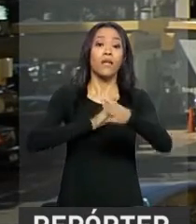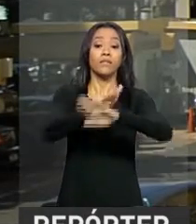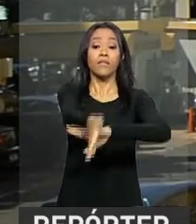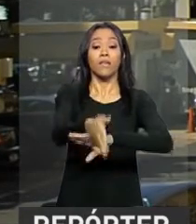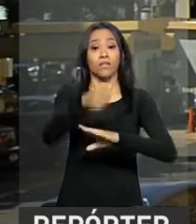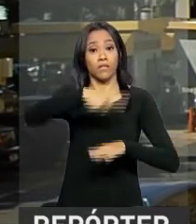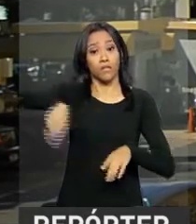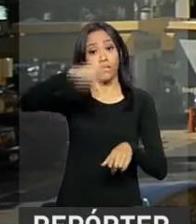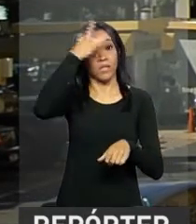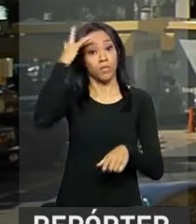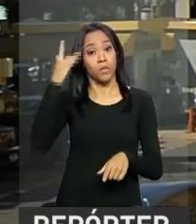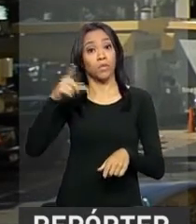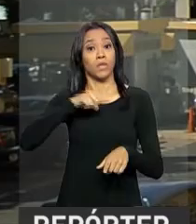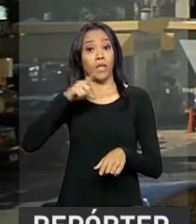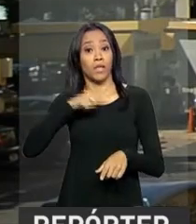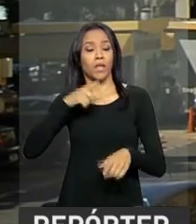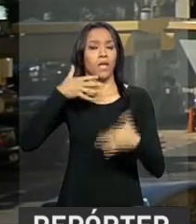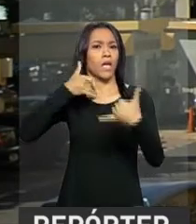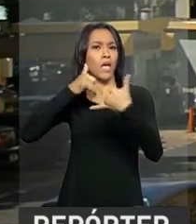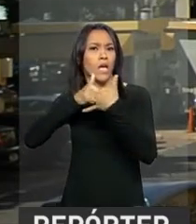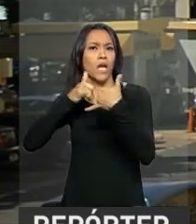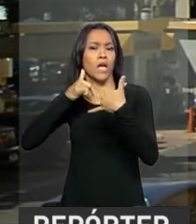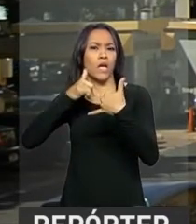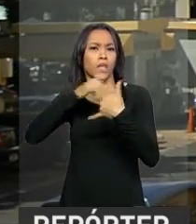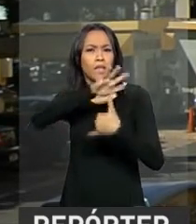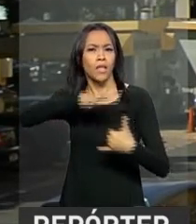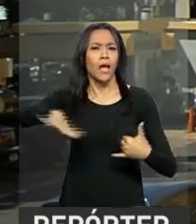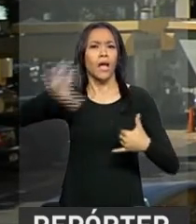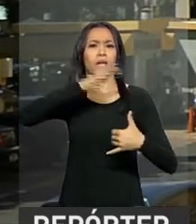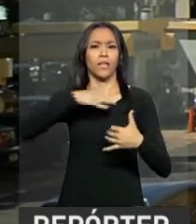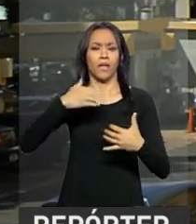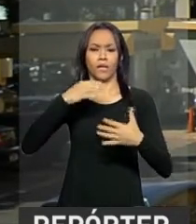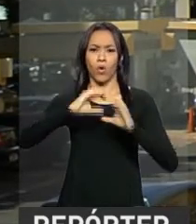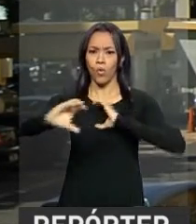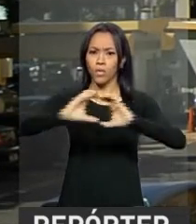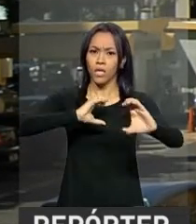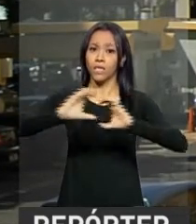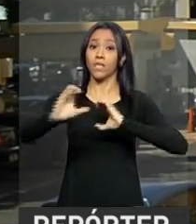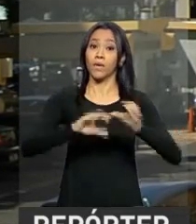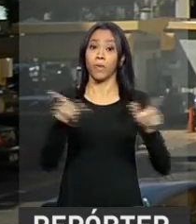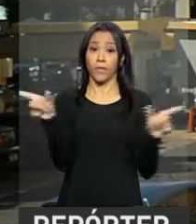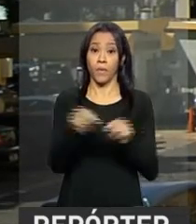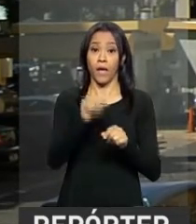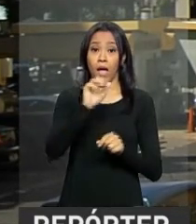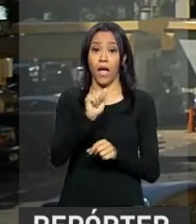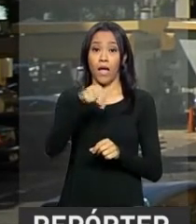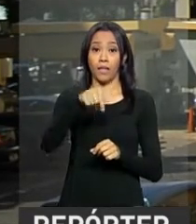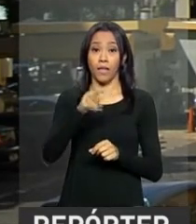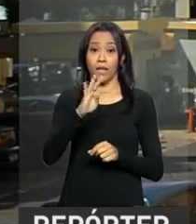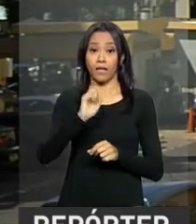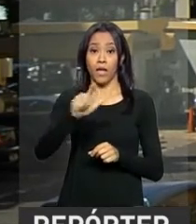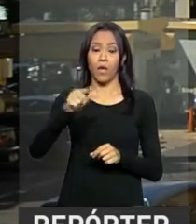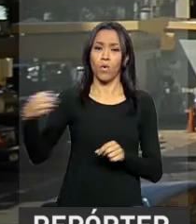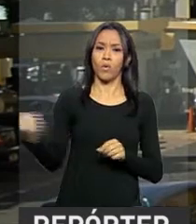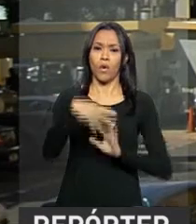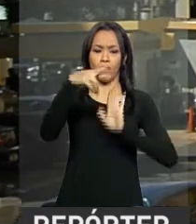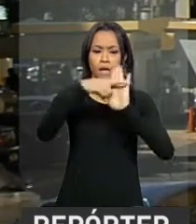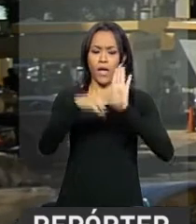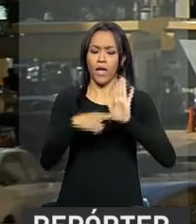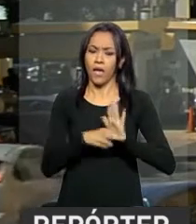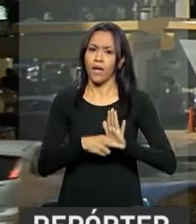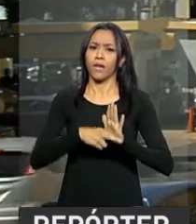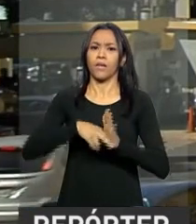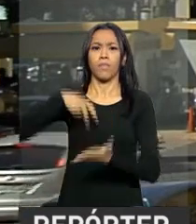dessas pessoas aos serviços de telecomunicações, a Anatel aprovou um novo regulamento, com obrigações para as prestadoras